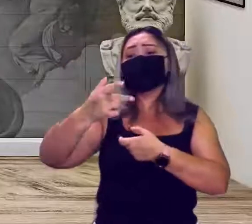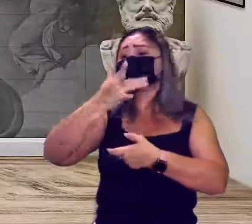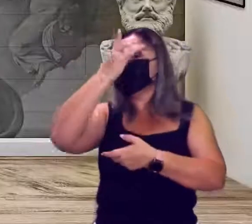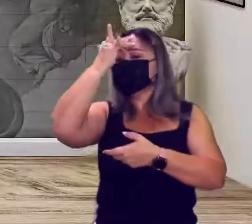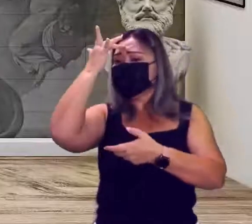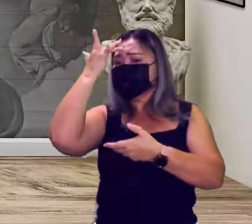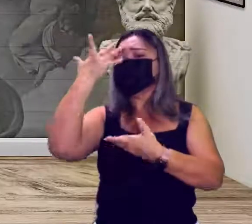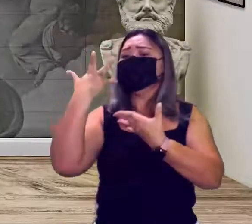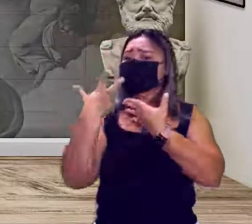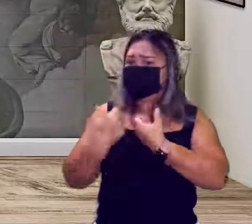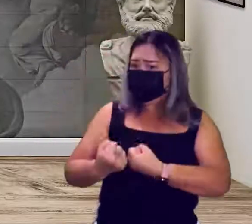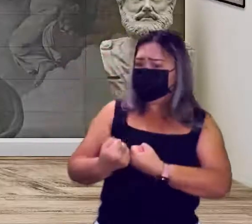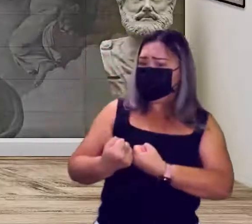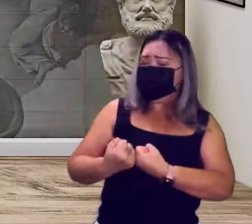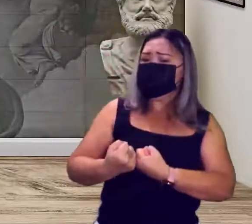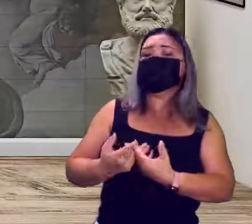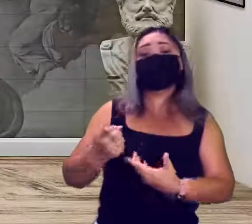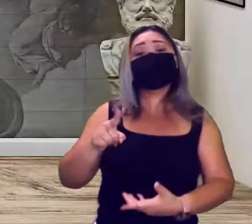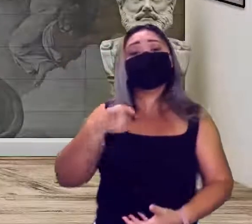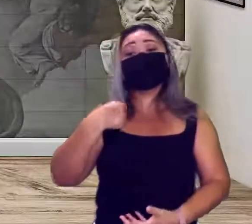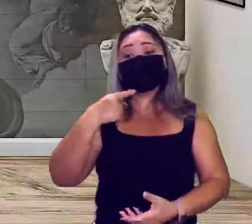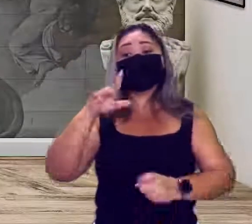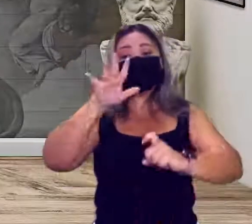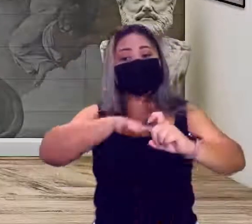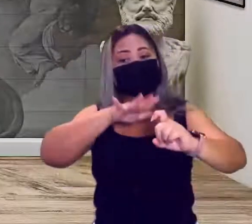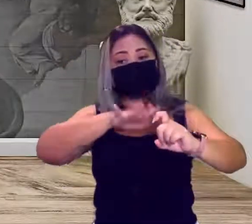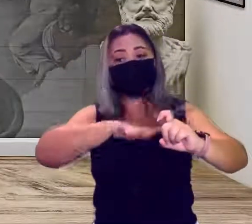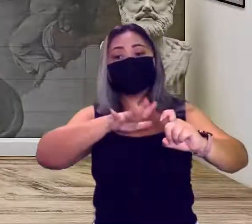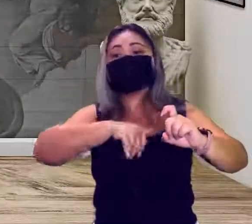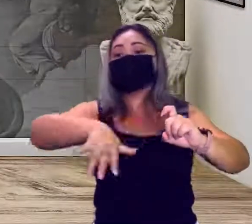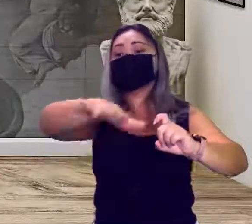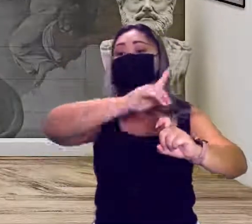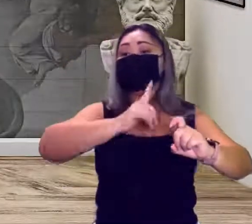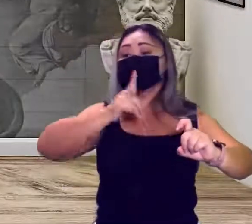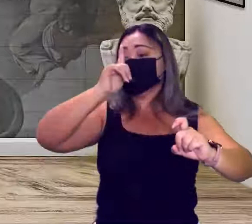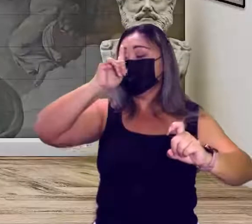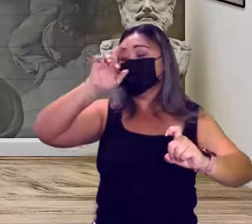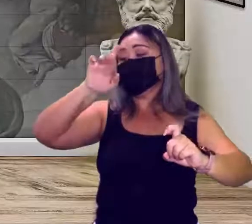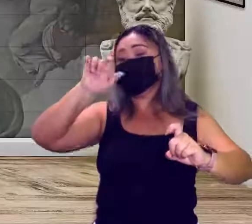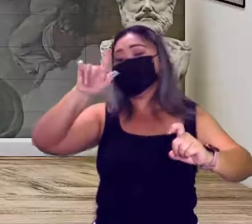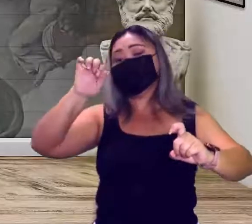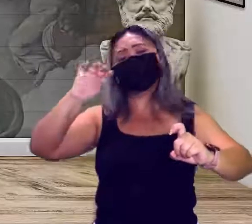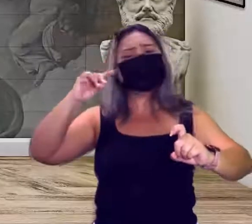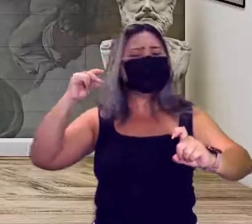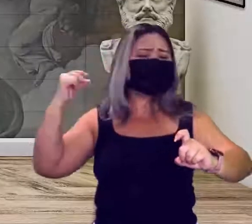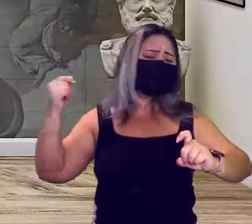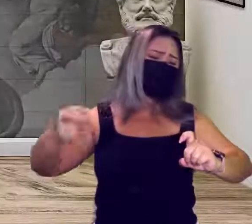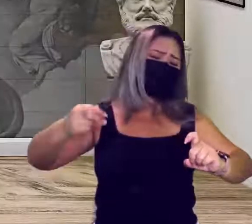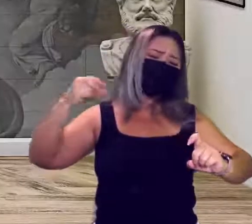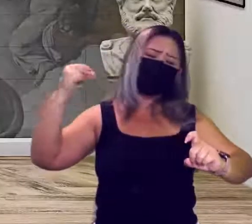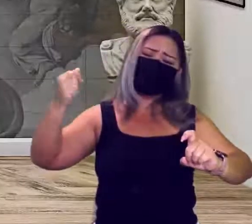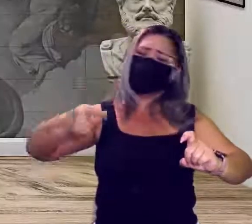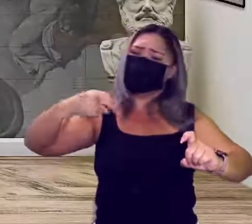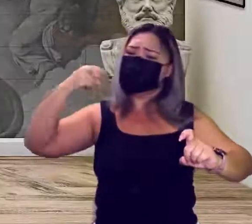ficassem satisfeitas. E esses mitos, né, essa mitologia grega, ela pairou durante muitos